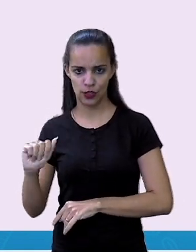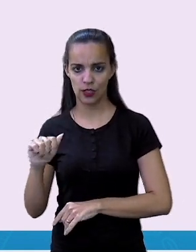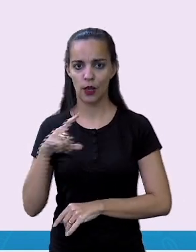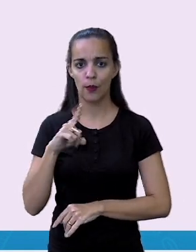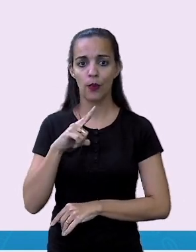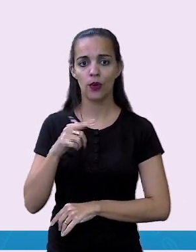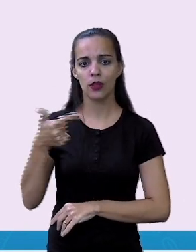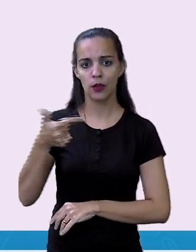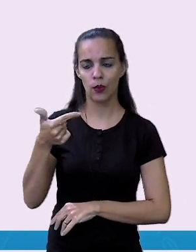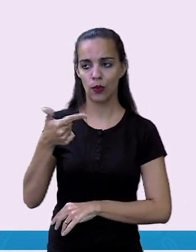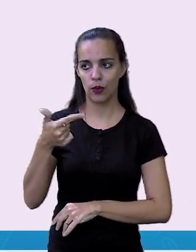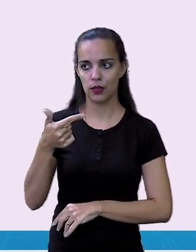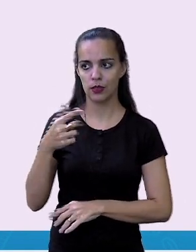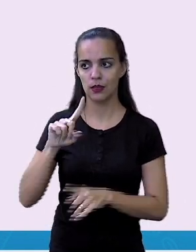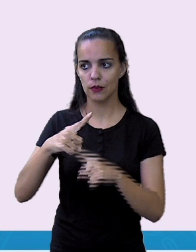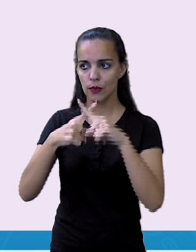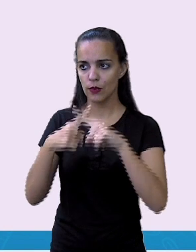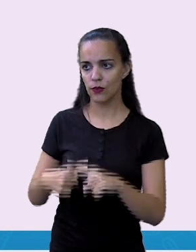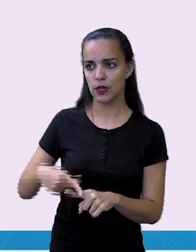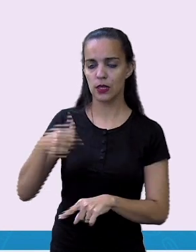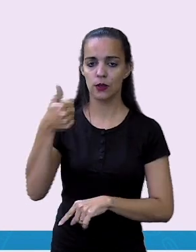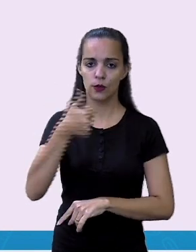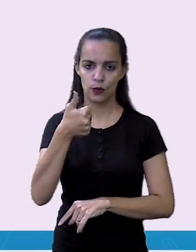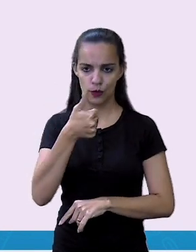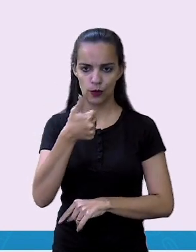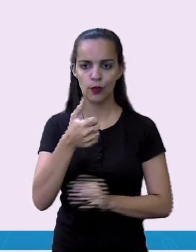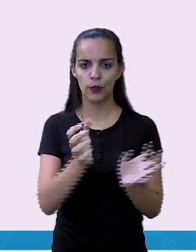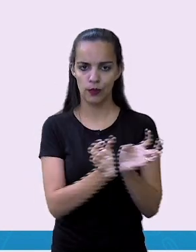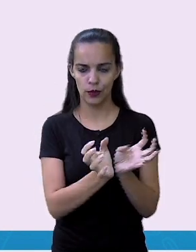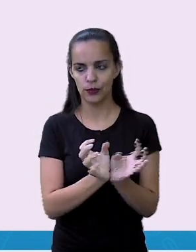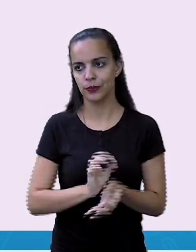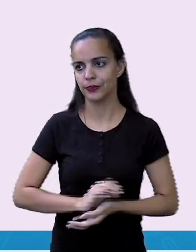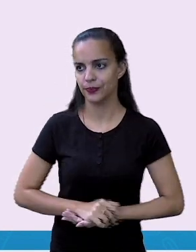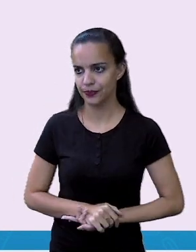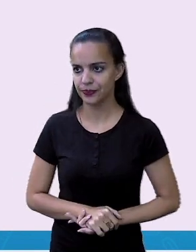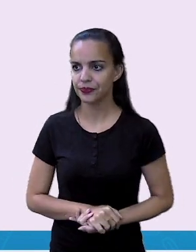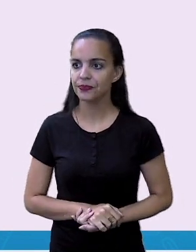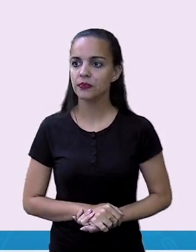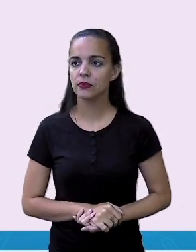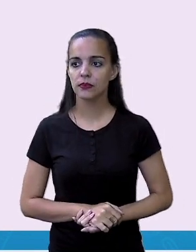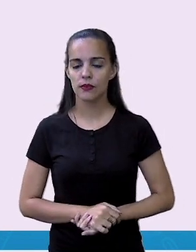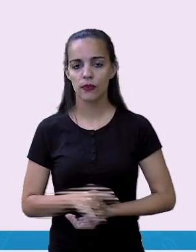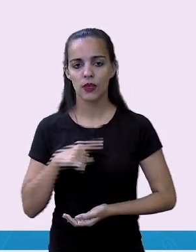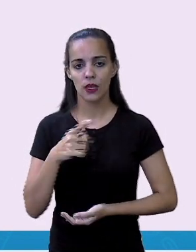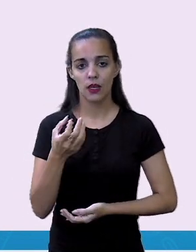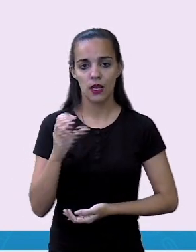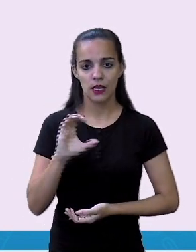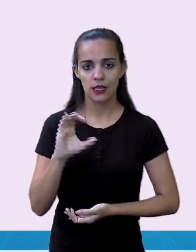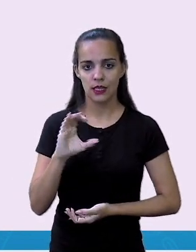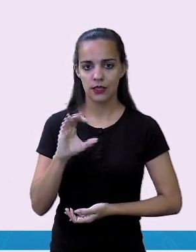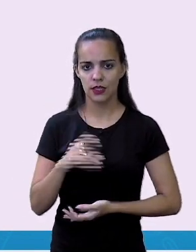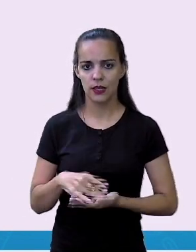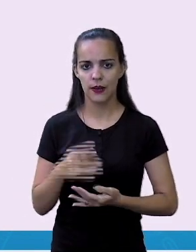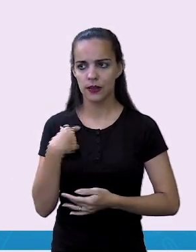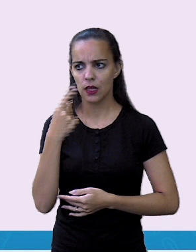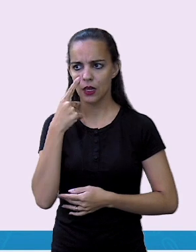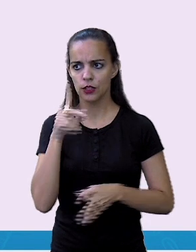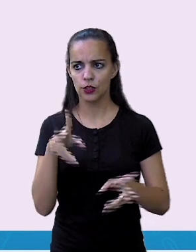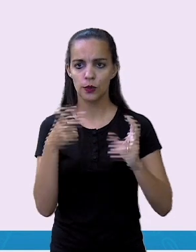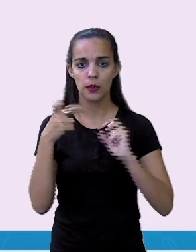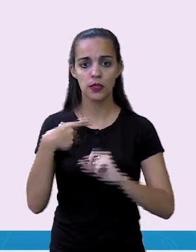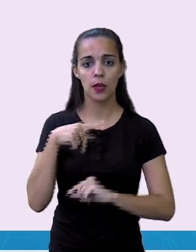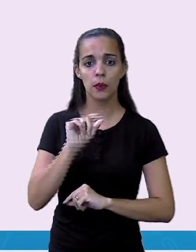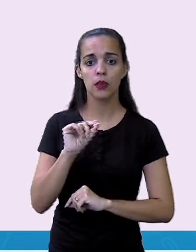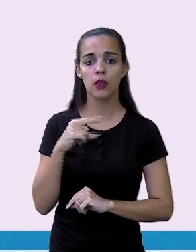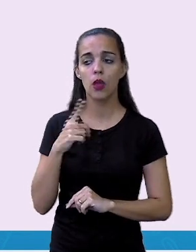mais 2 vezes o primeiro pelo segundo. Aqui só tem uma. Aqui, o quadrado da diferença também